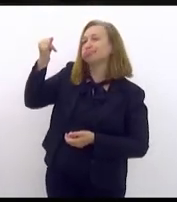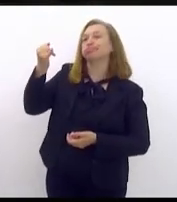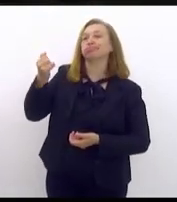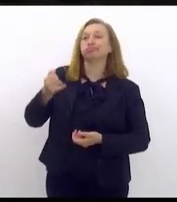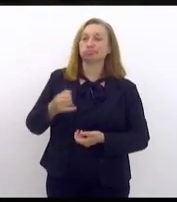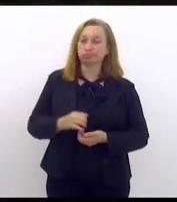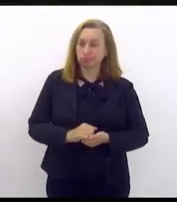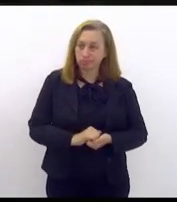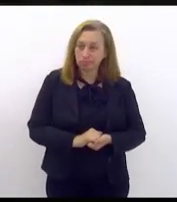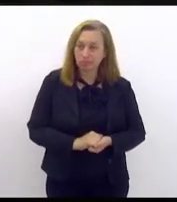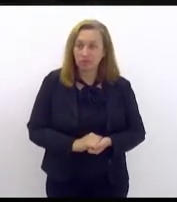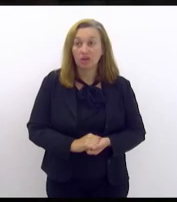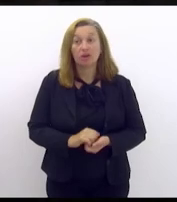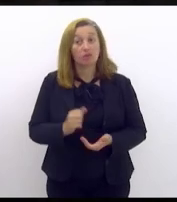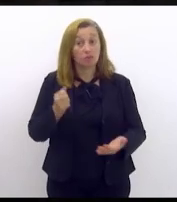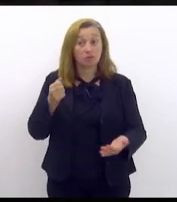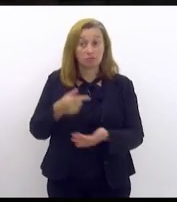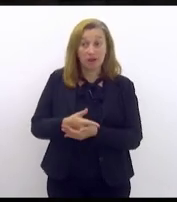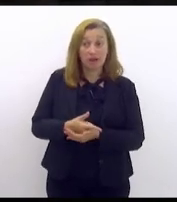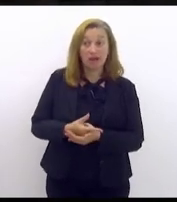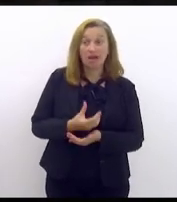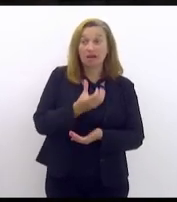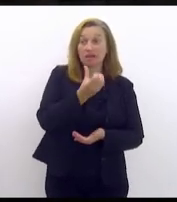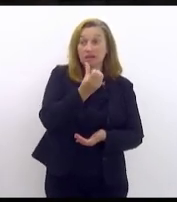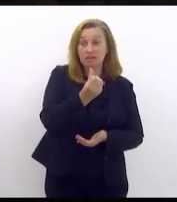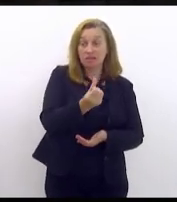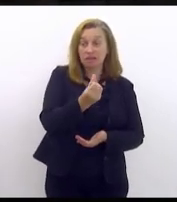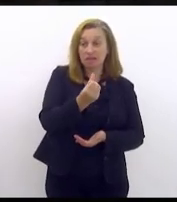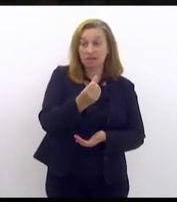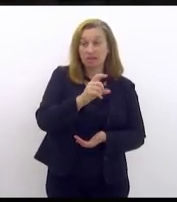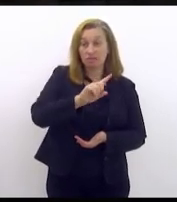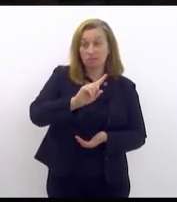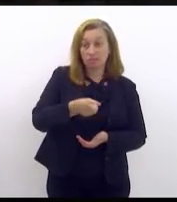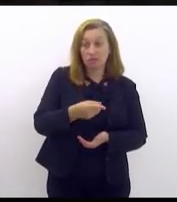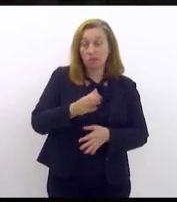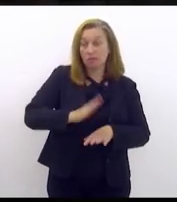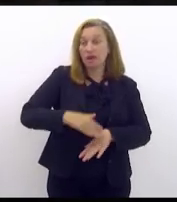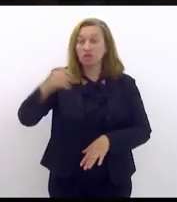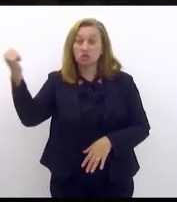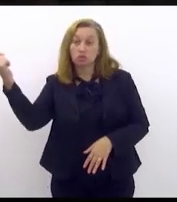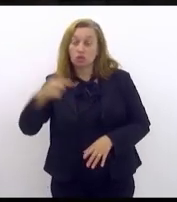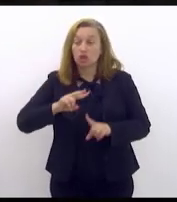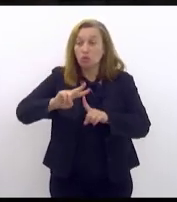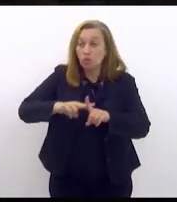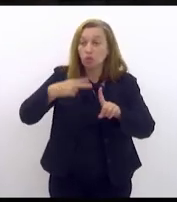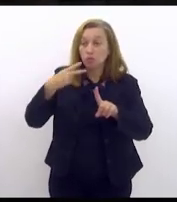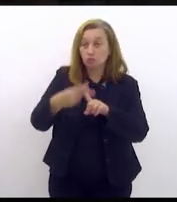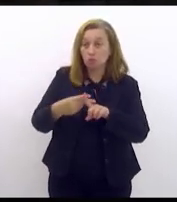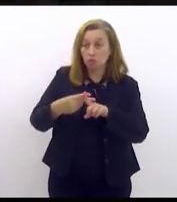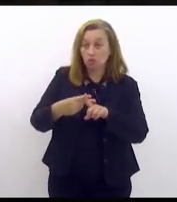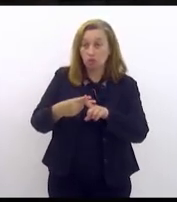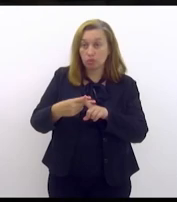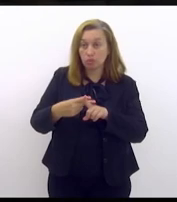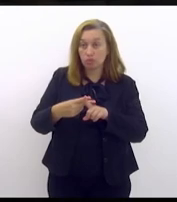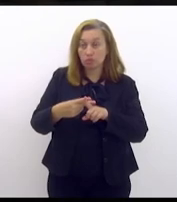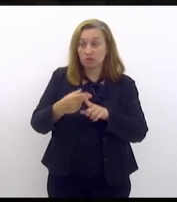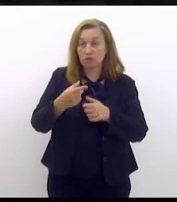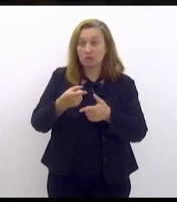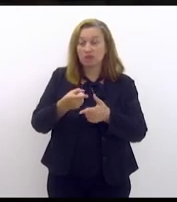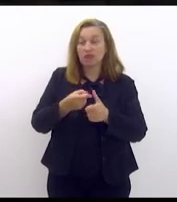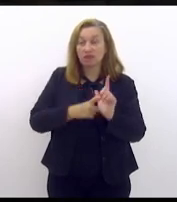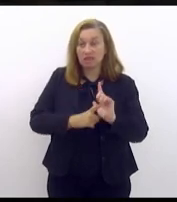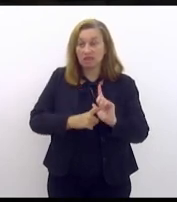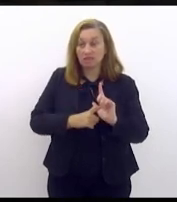exorbitante. Vamos pagar de serviço da dívida mais do que o dobro do principal. Os